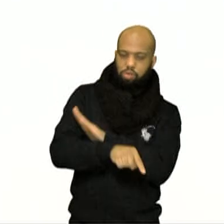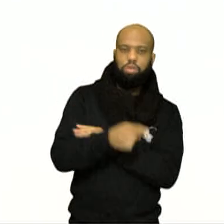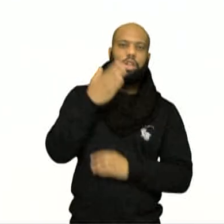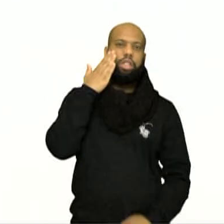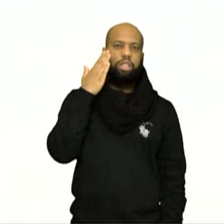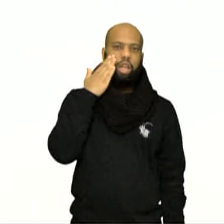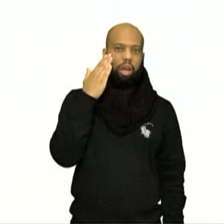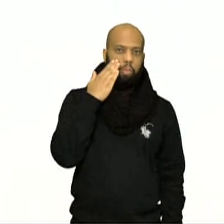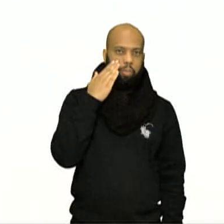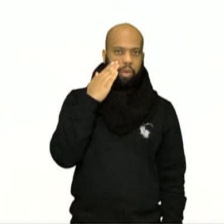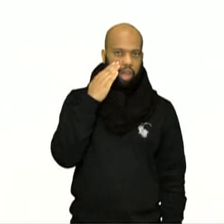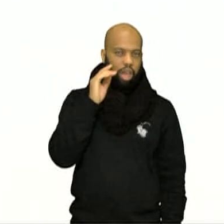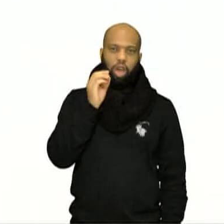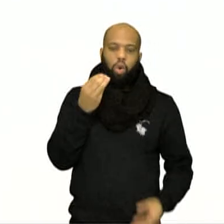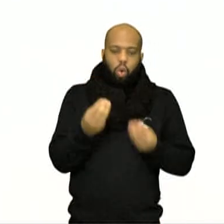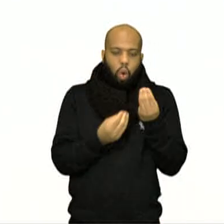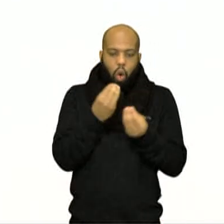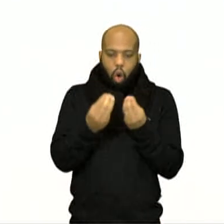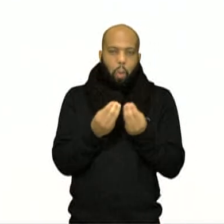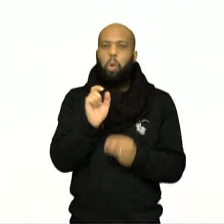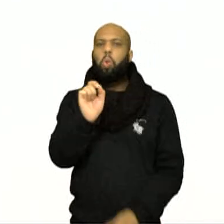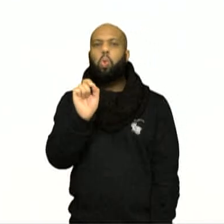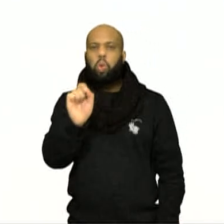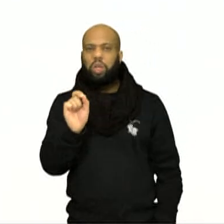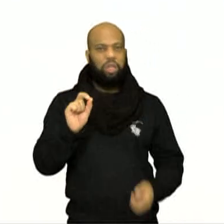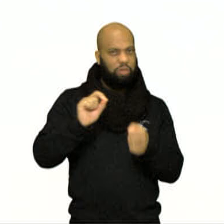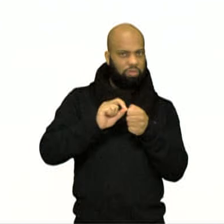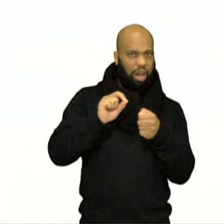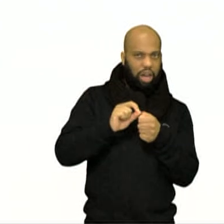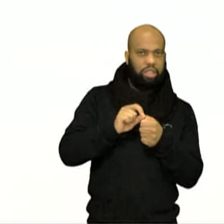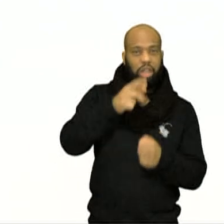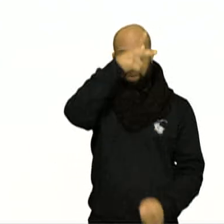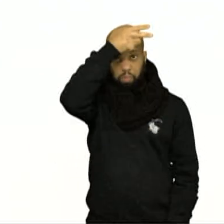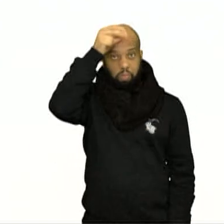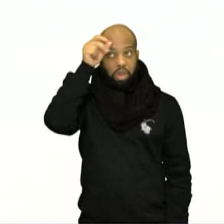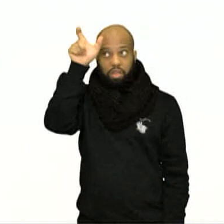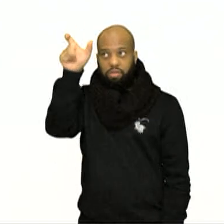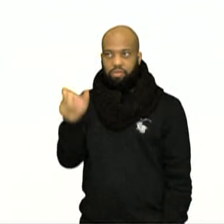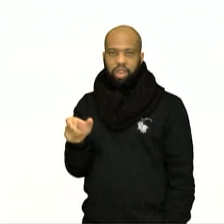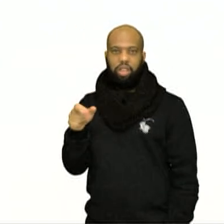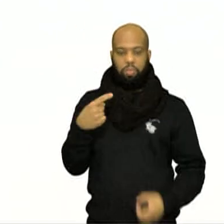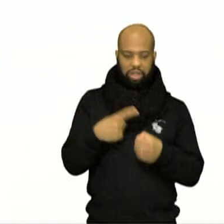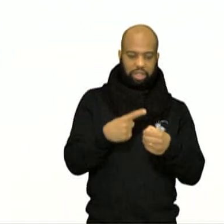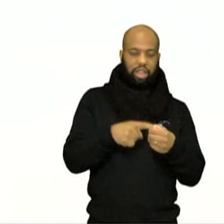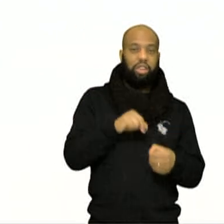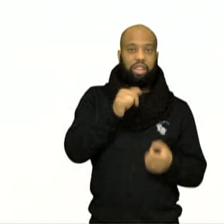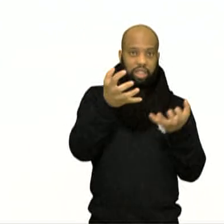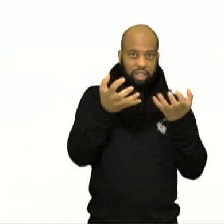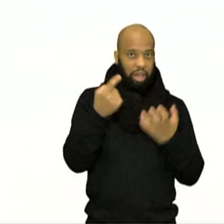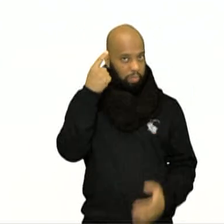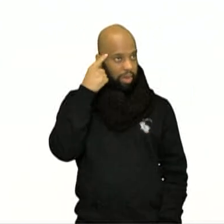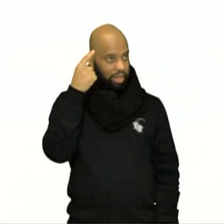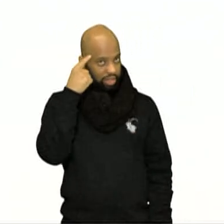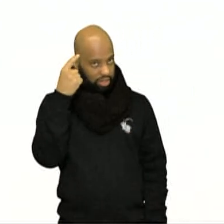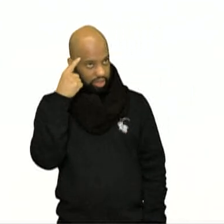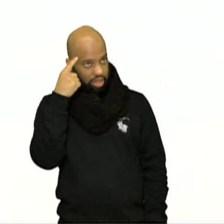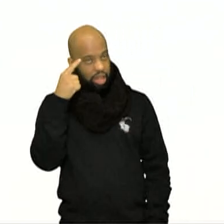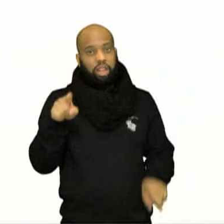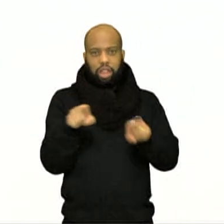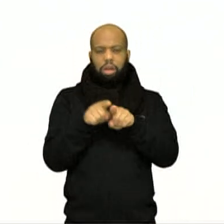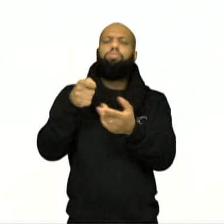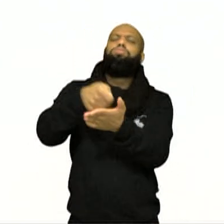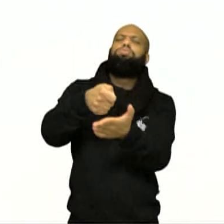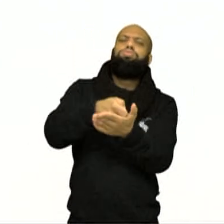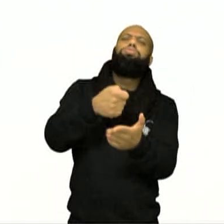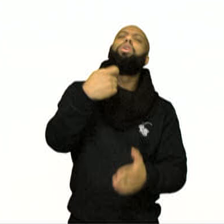um pouco mais as funções de um prefeito numa cidade, caso você queira pensar um pouco mais sobre isso, até mesmo para cobrar